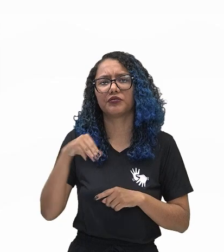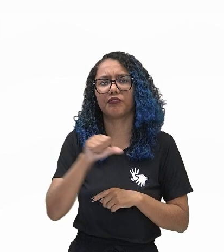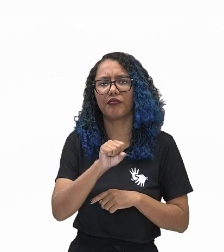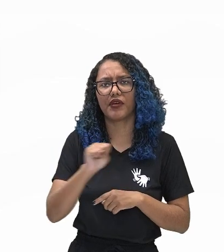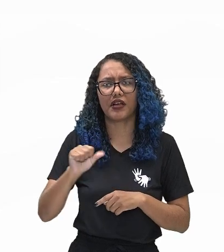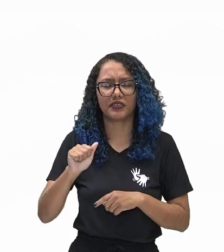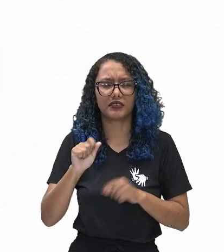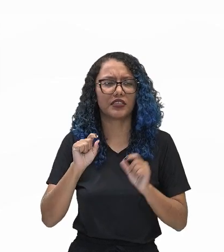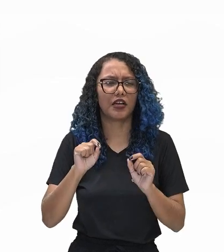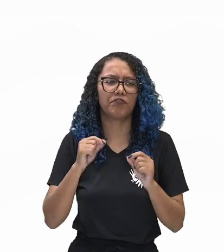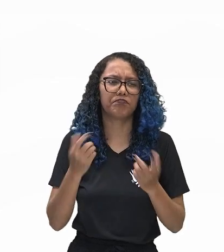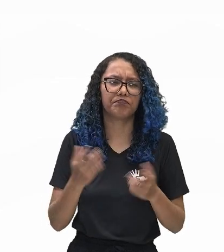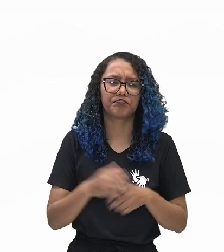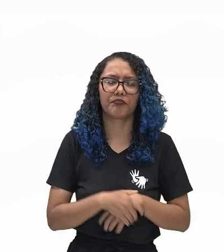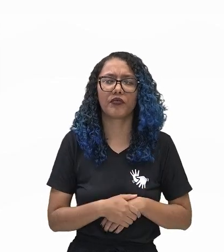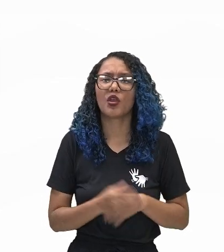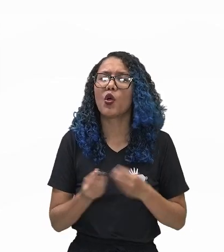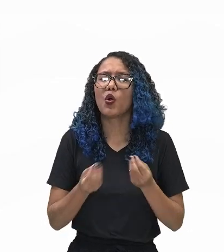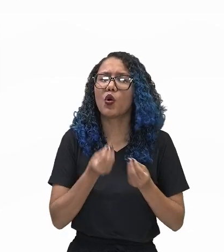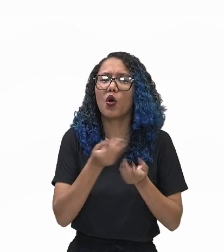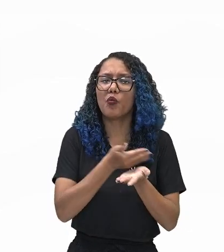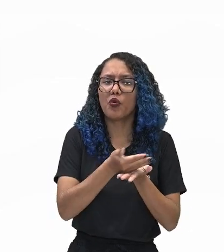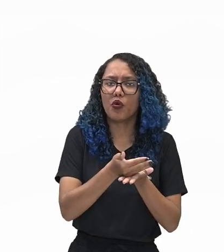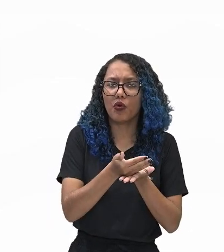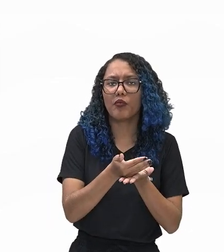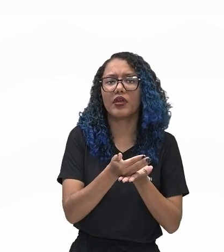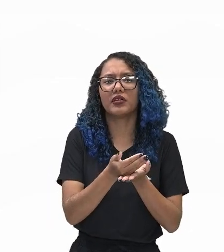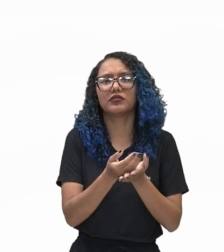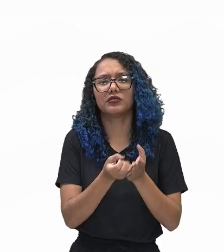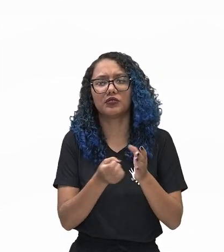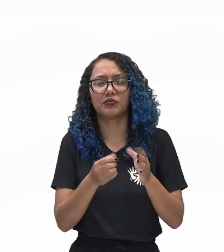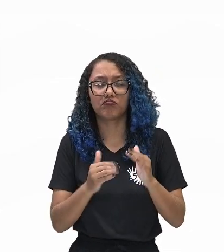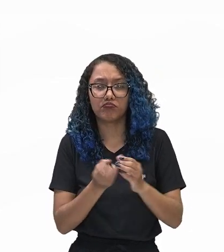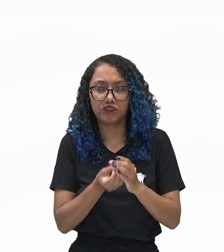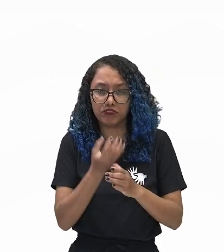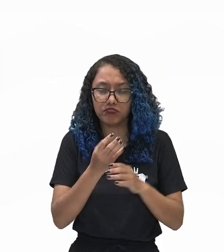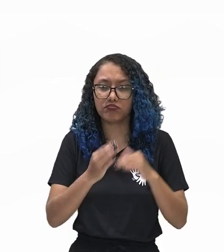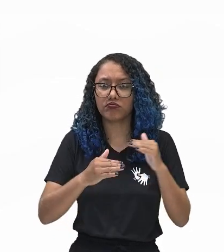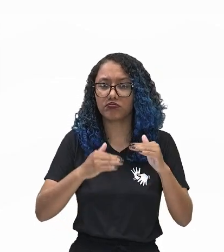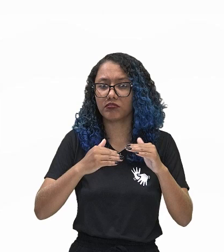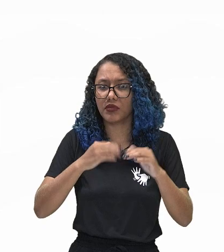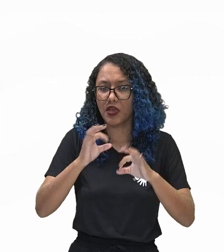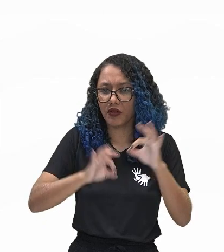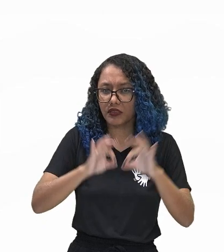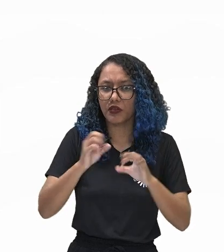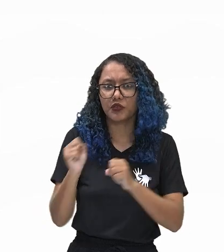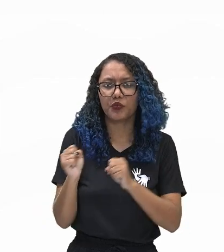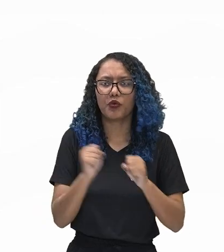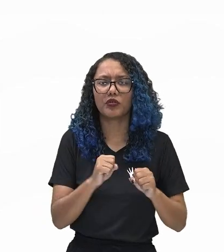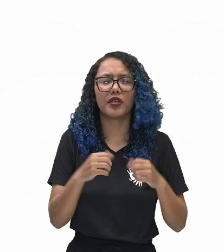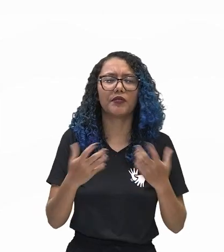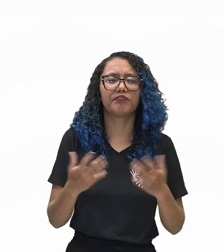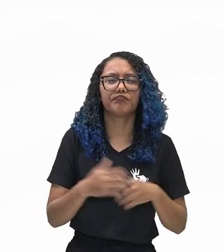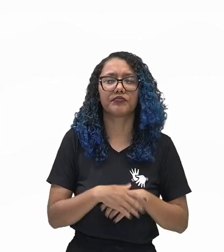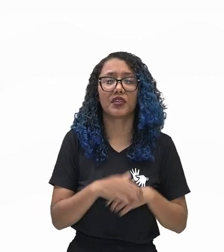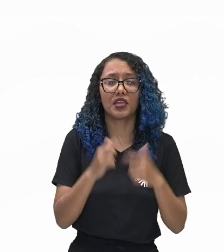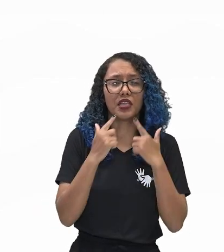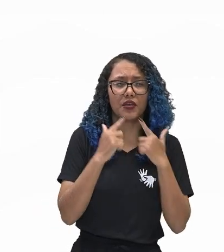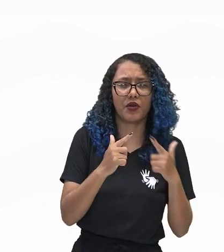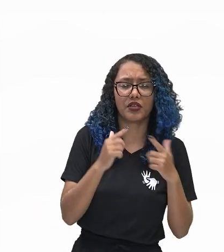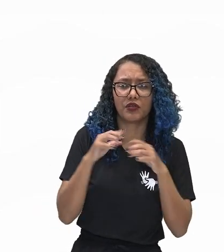origina e se organiza o poder? Qual é a relação entre linguagem e